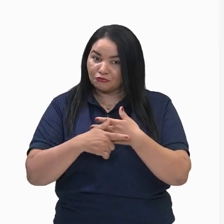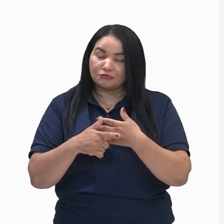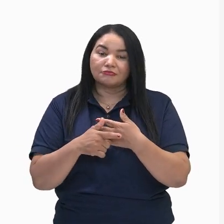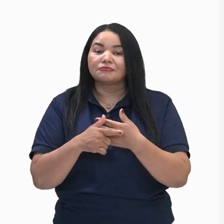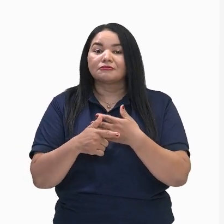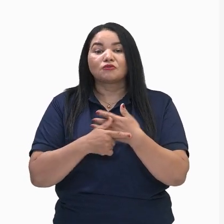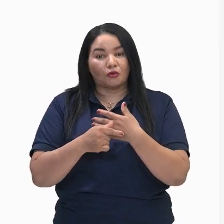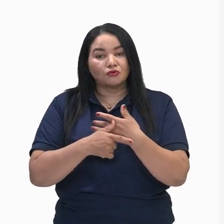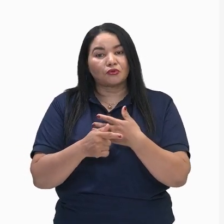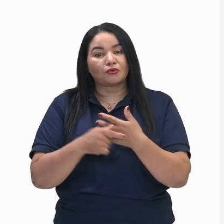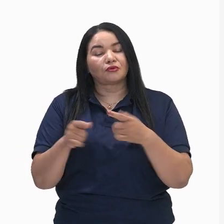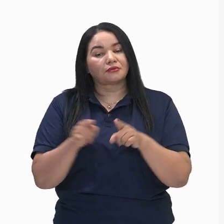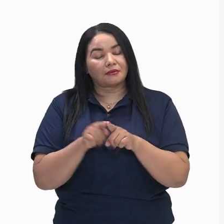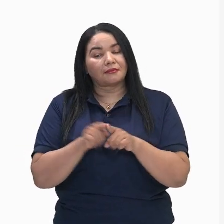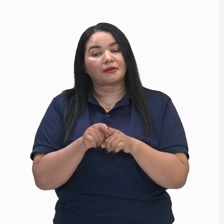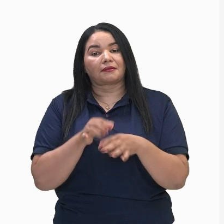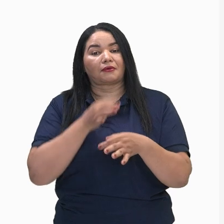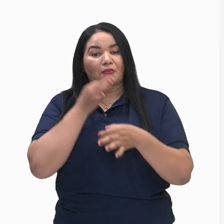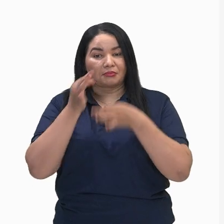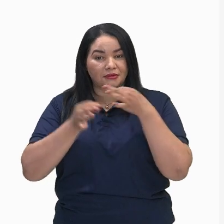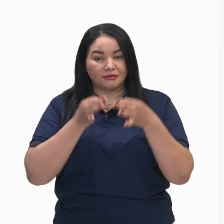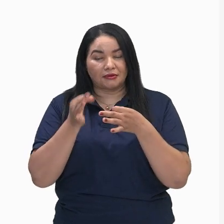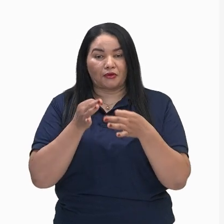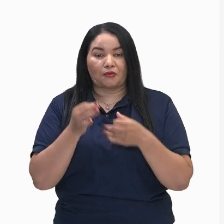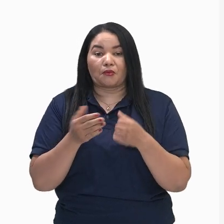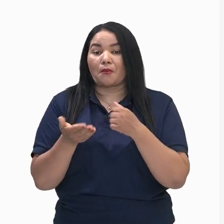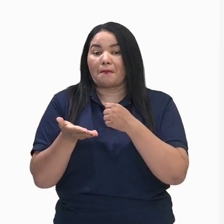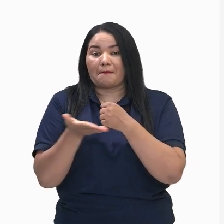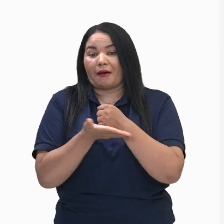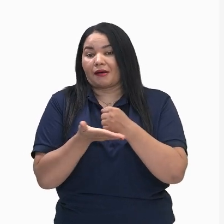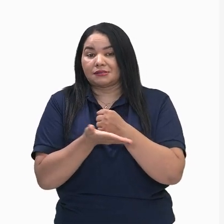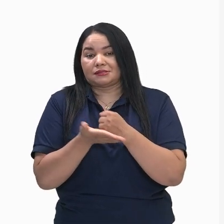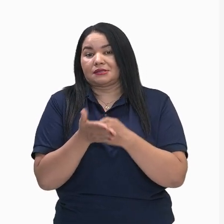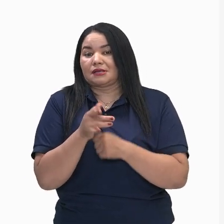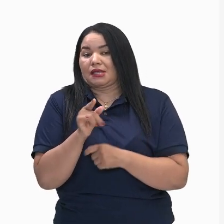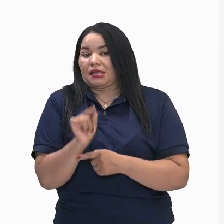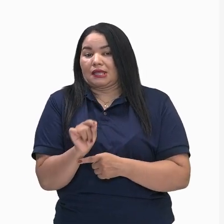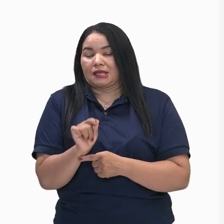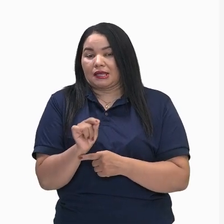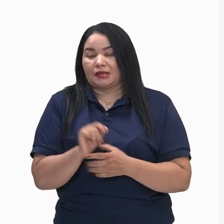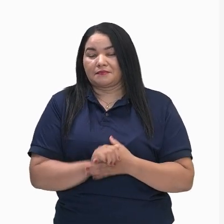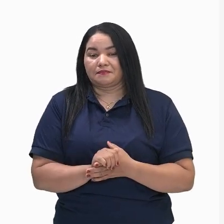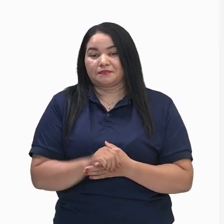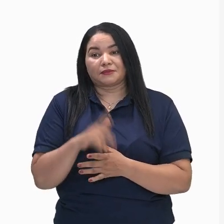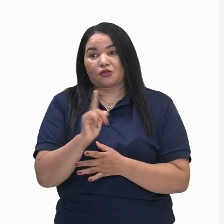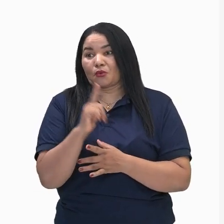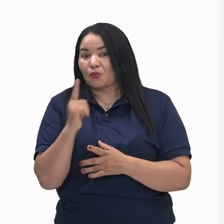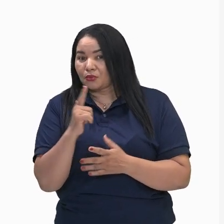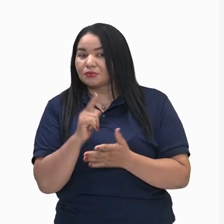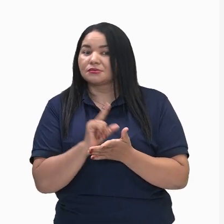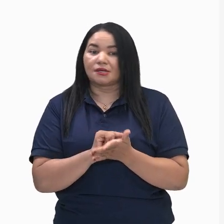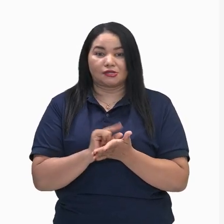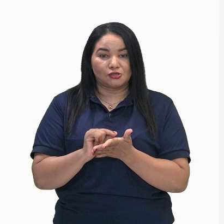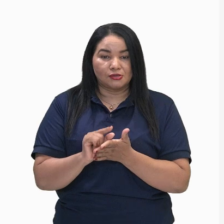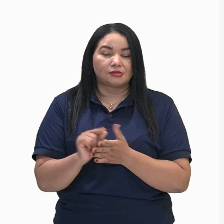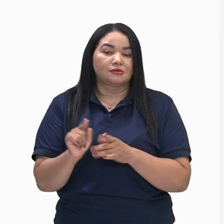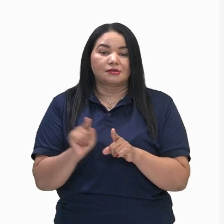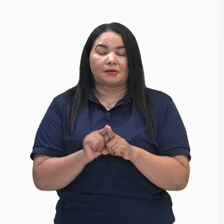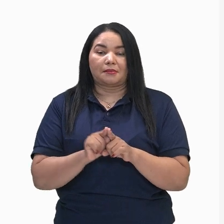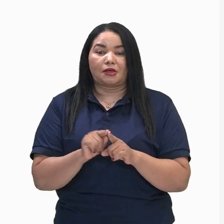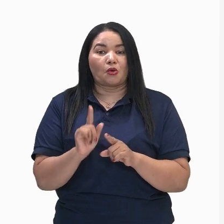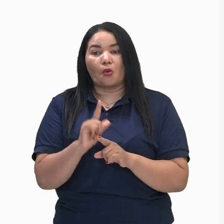sua opinião, né, baseado também em outros artigos,